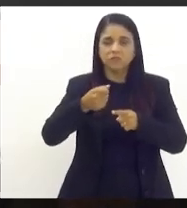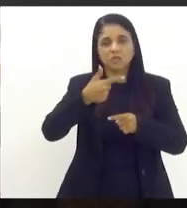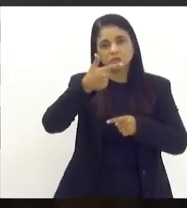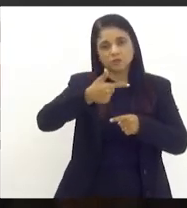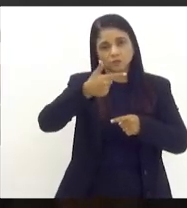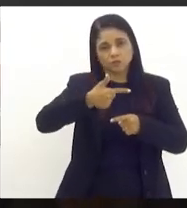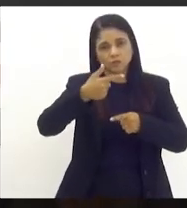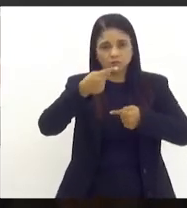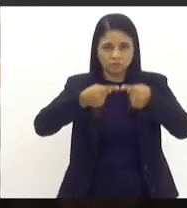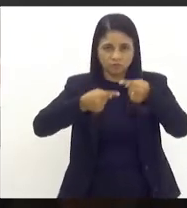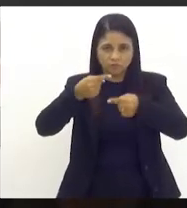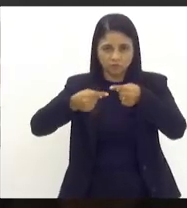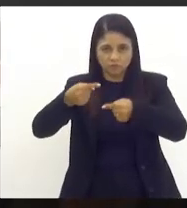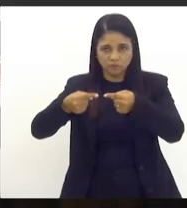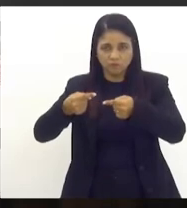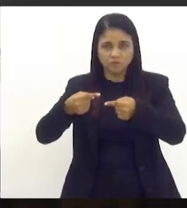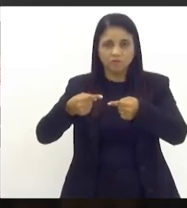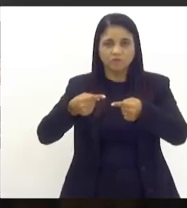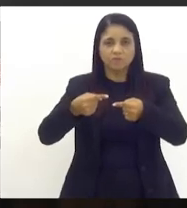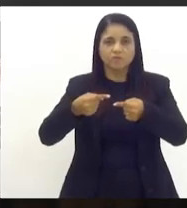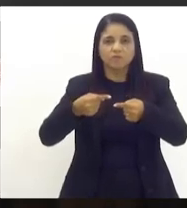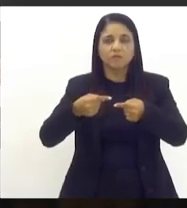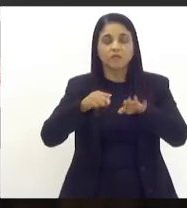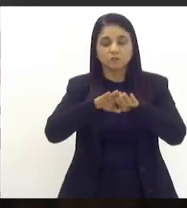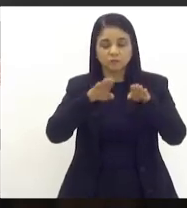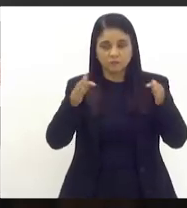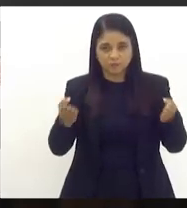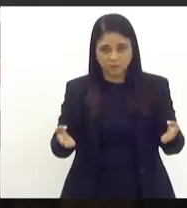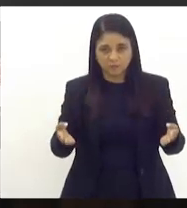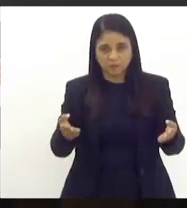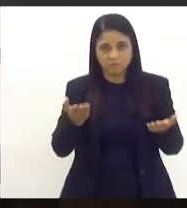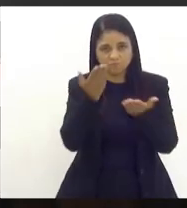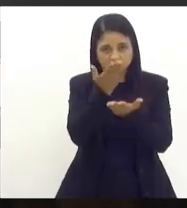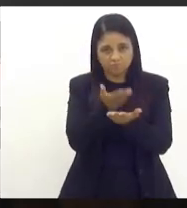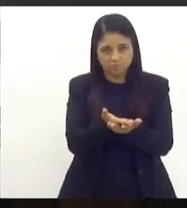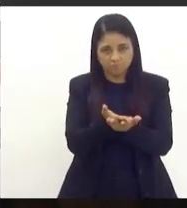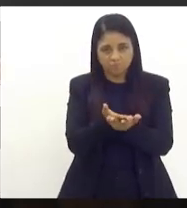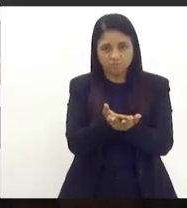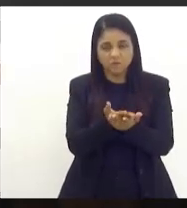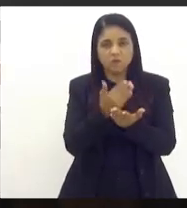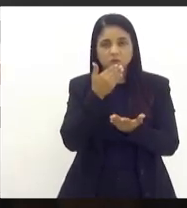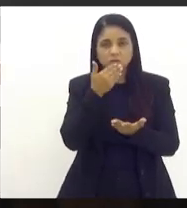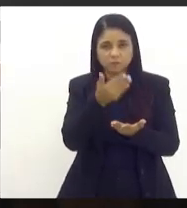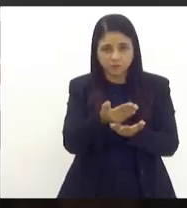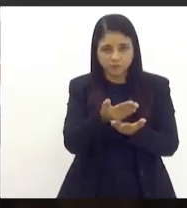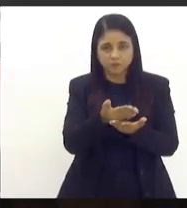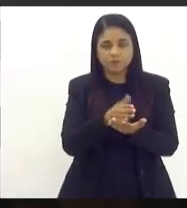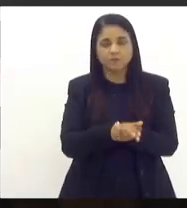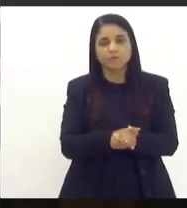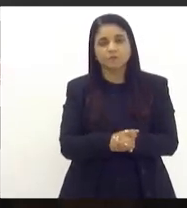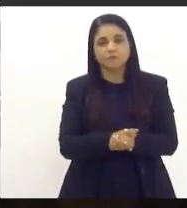a segunda discussão a sobremesa o seguinte requerimento